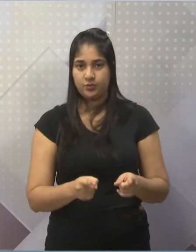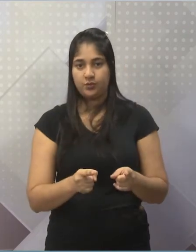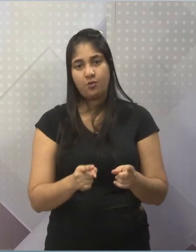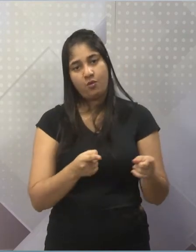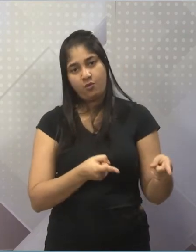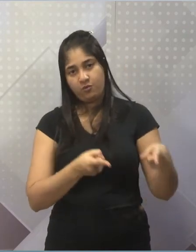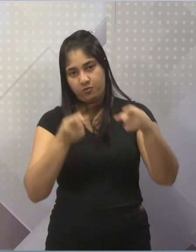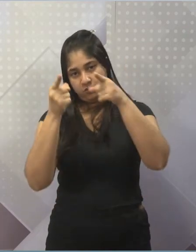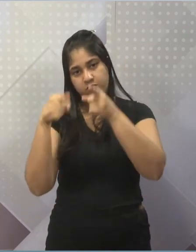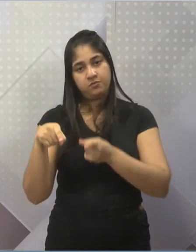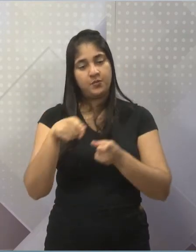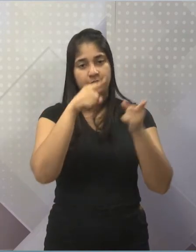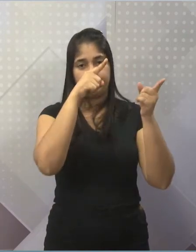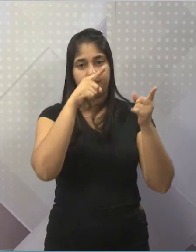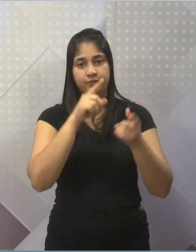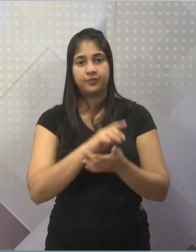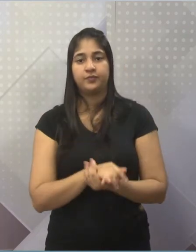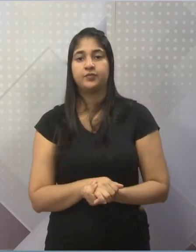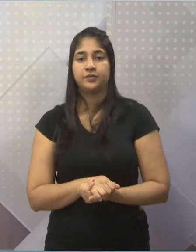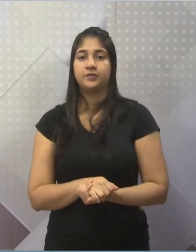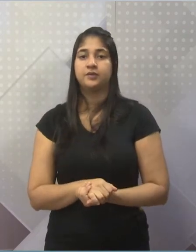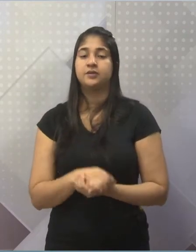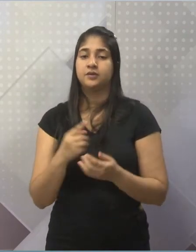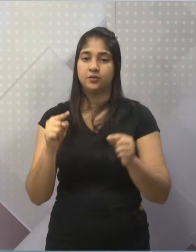tenho aqui uma,